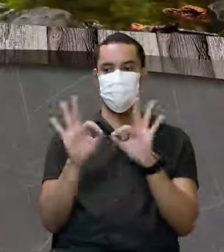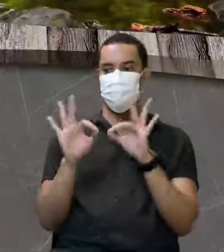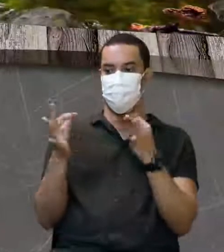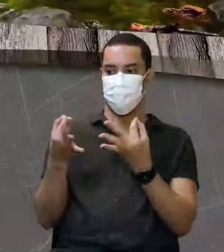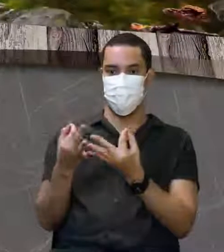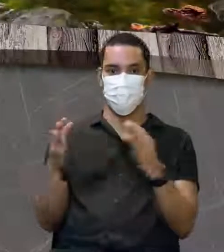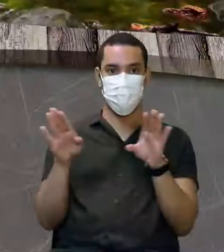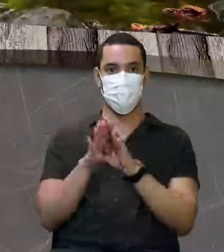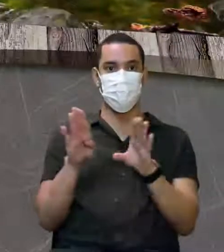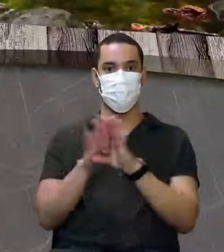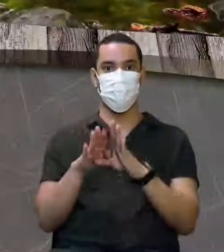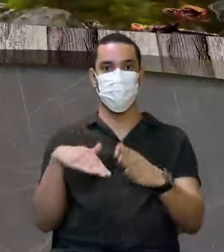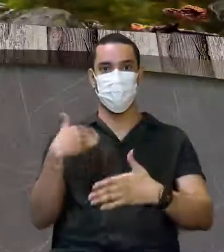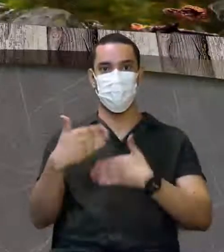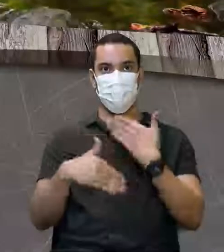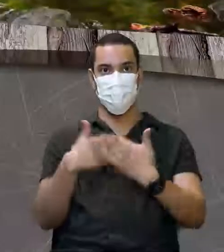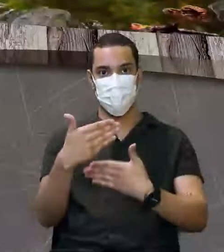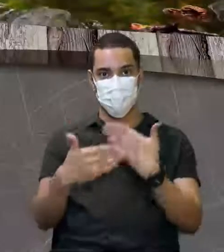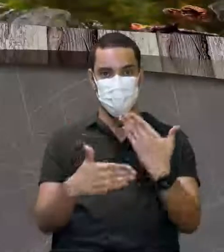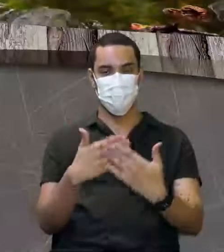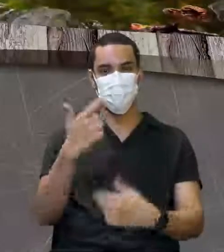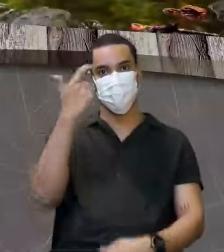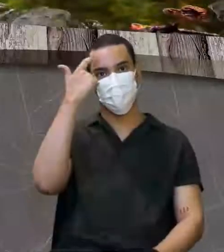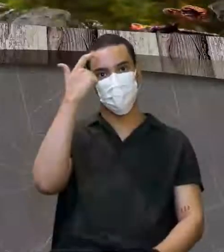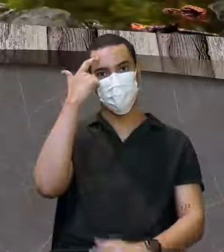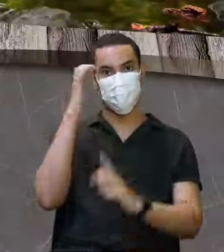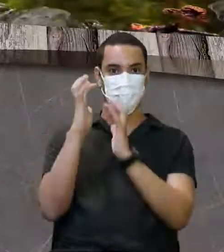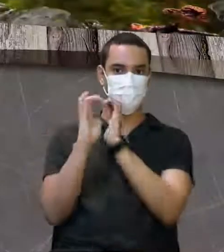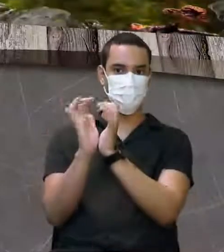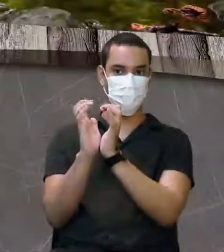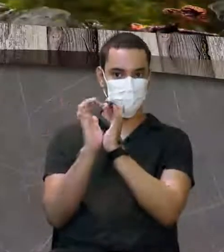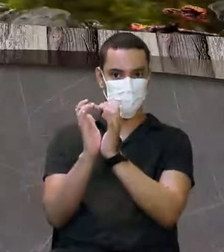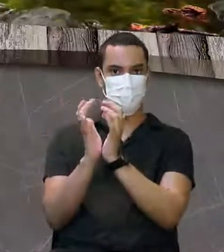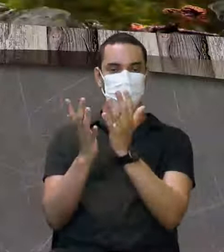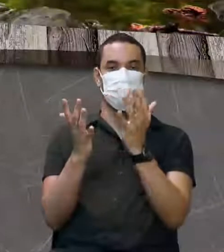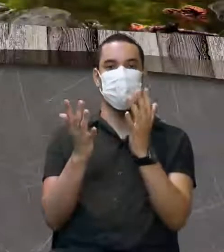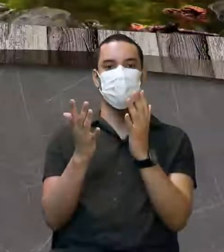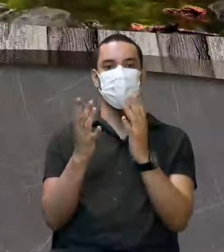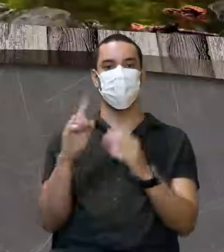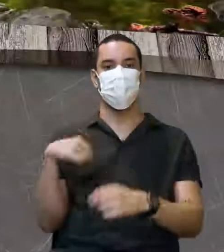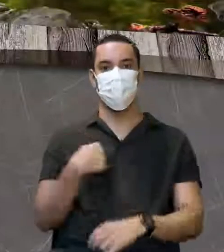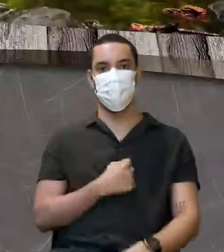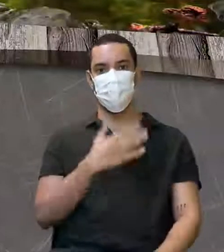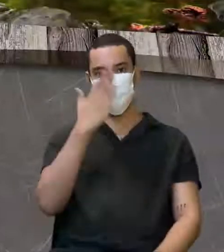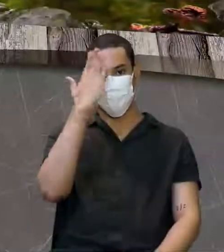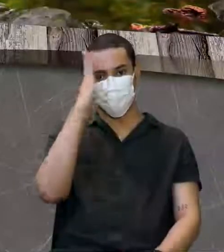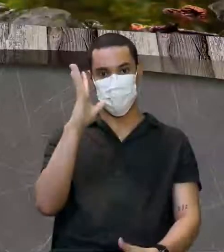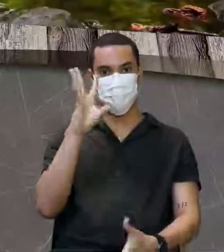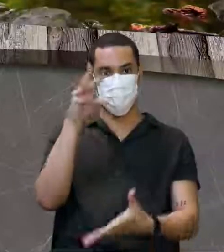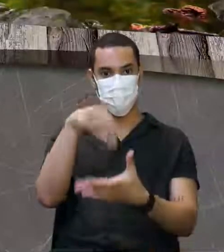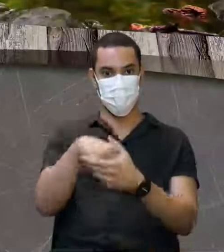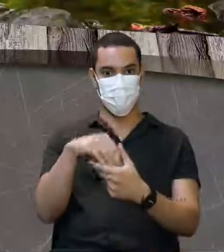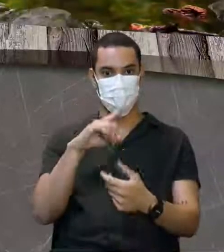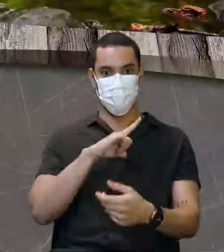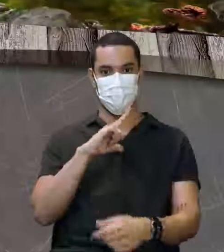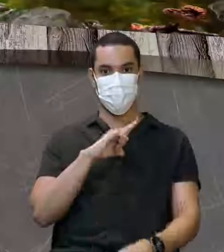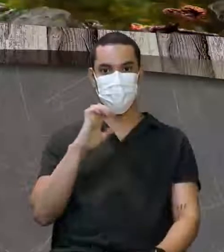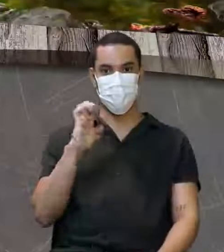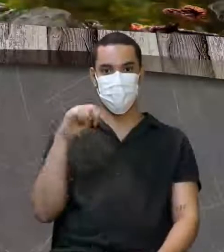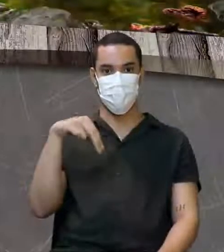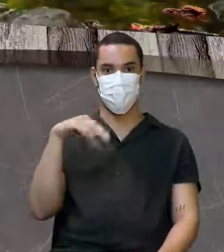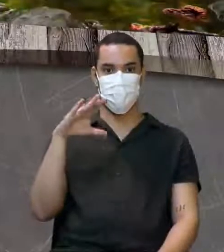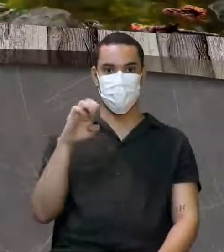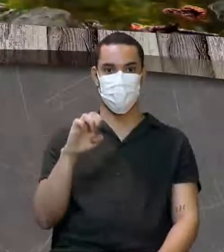de desenvolvimento do crânio, tá? E a gente sabe que dentro desse crânio você tem o encéfalo, que tem